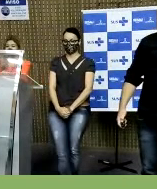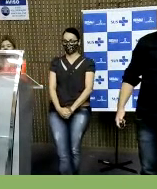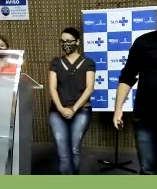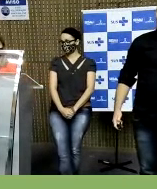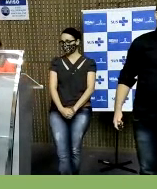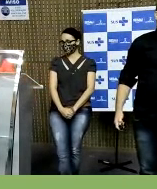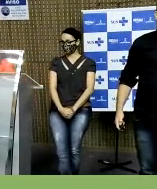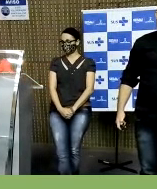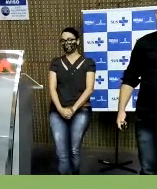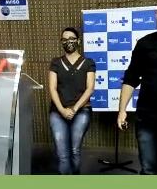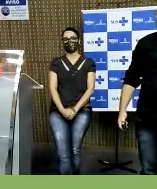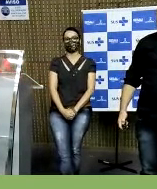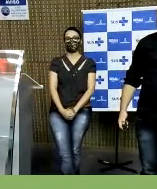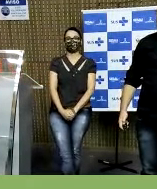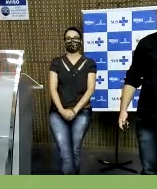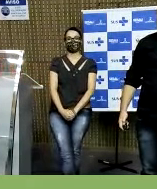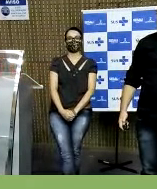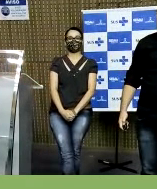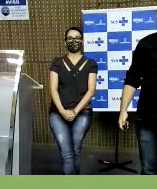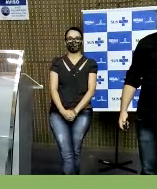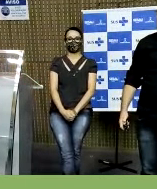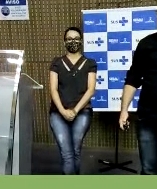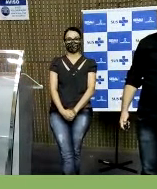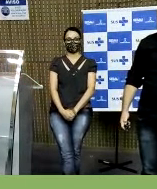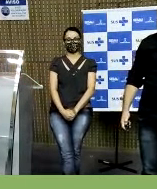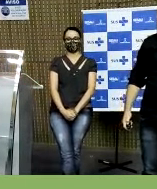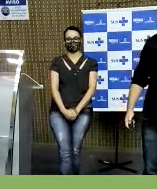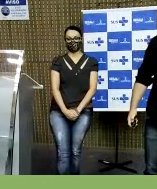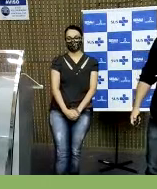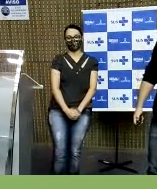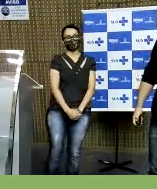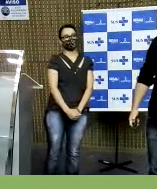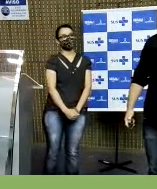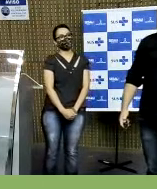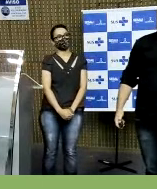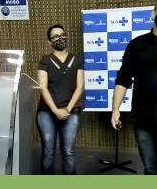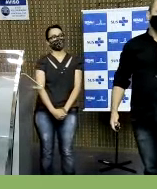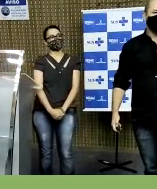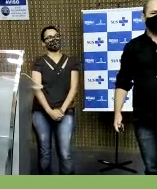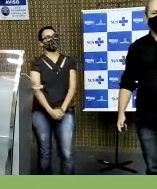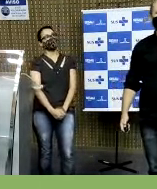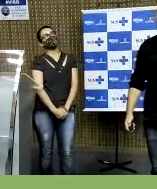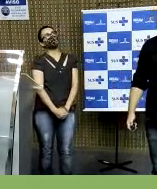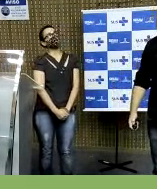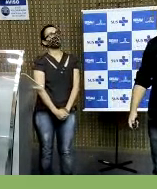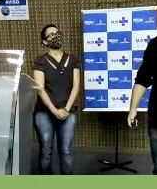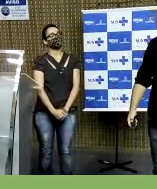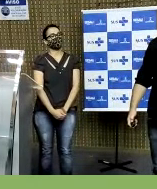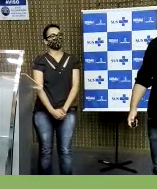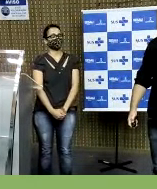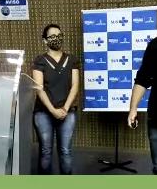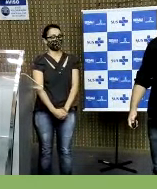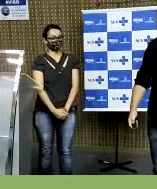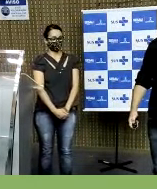Primeiramente, bom dia aos presentes, bom dia aos que acompanham de forma virtual, tá? Sou enfermeiro, me chamo William Garcia, estou há